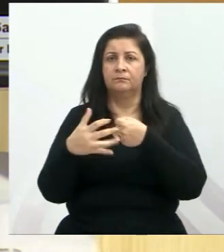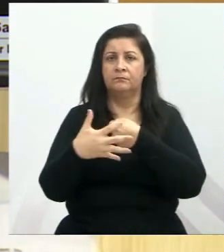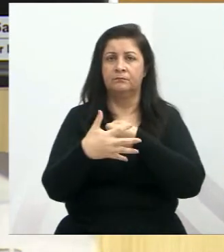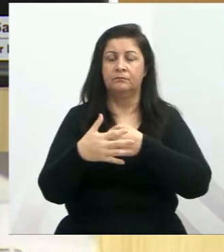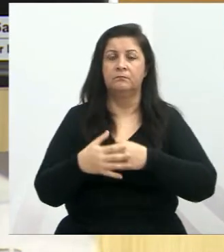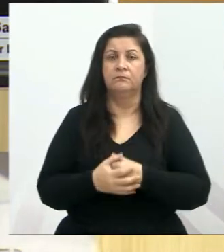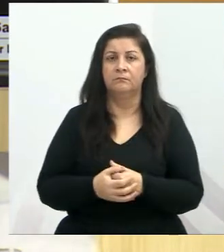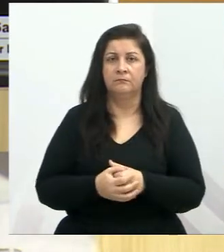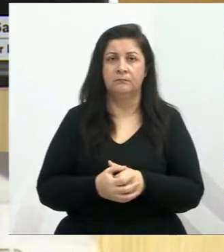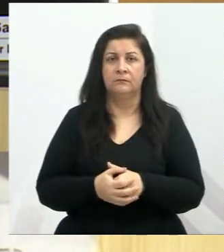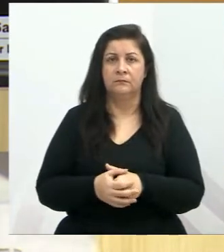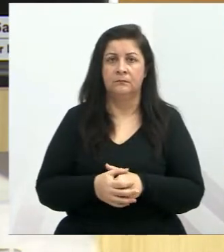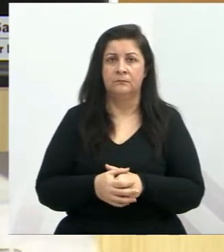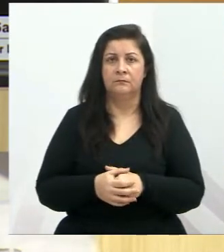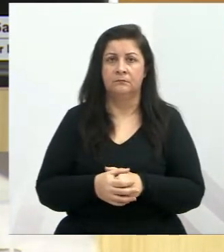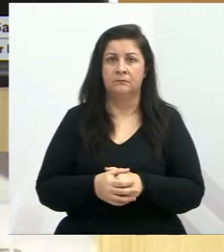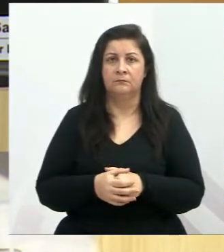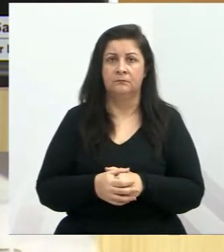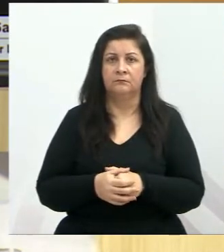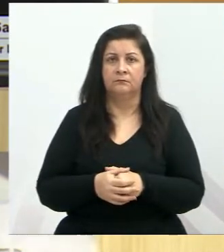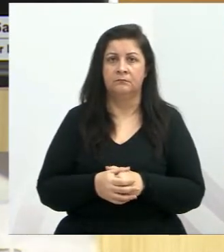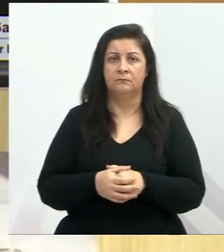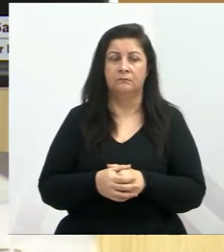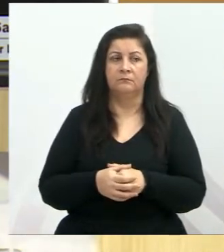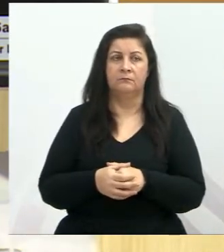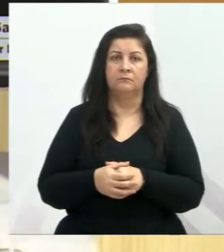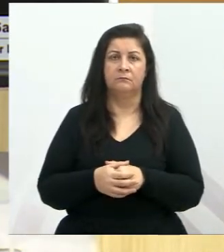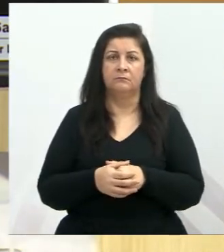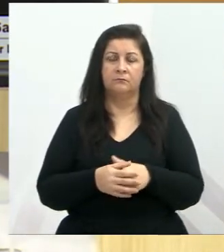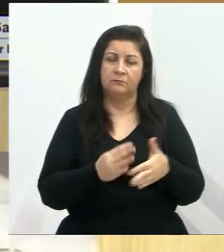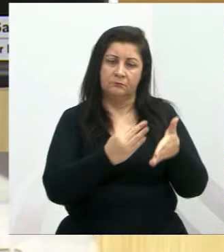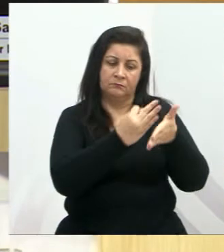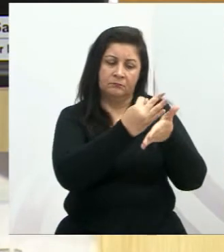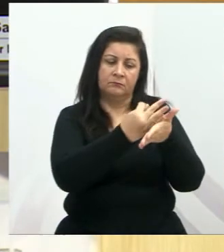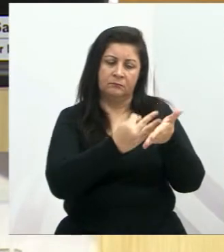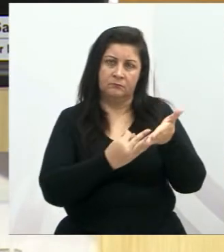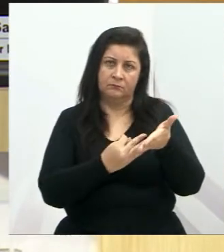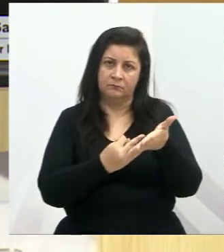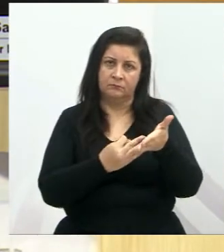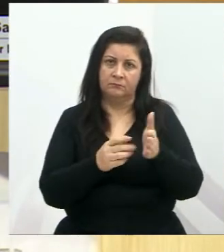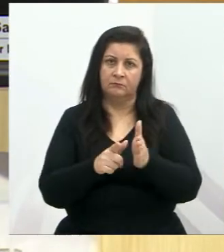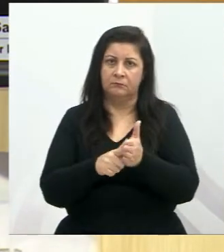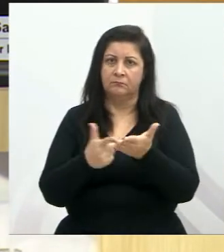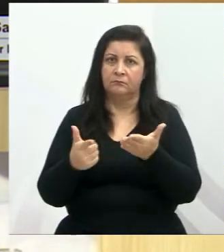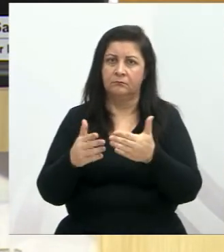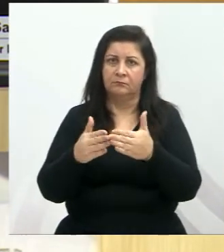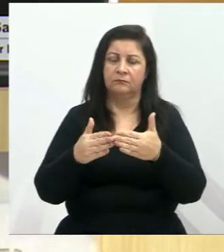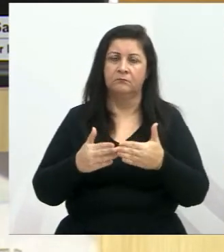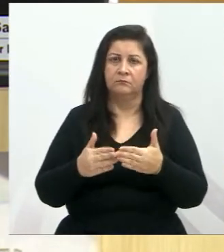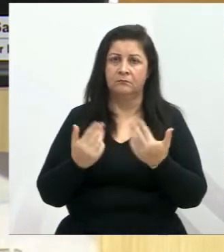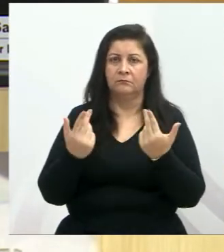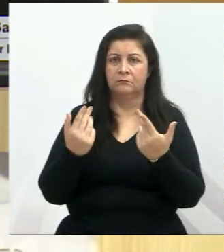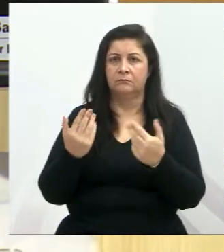Covid-19. Senhor presidente, o teor deste requerimento